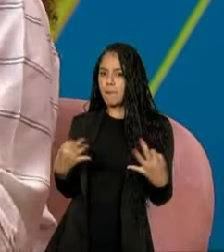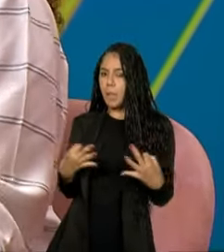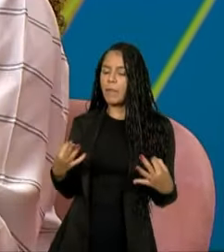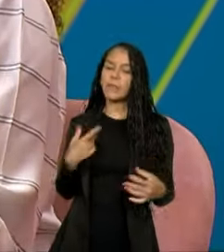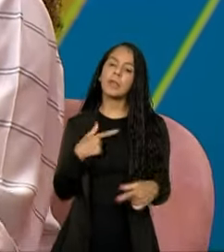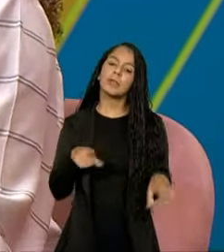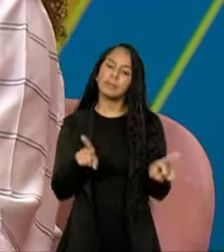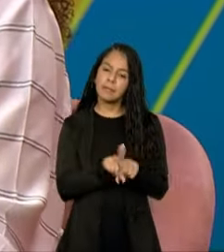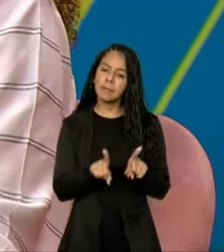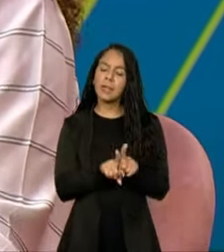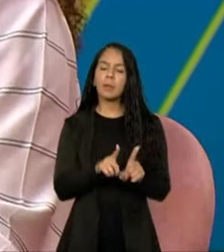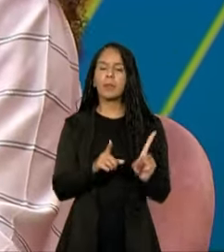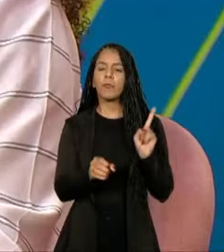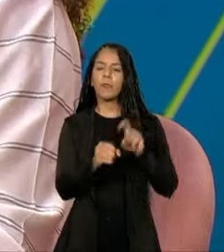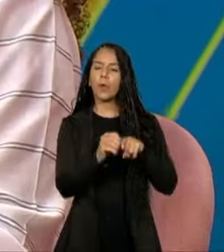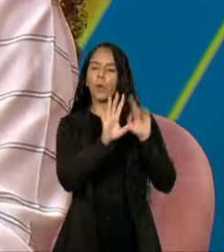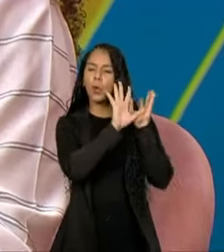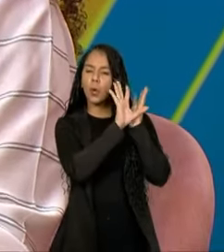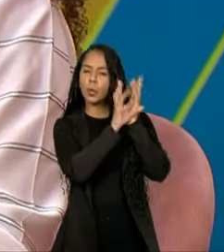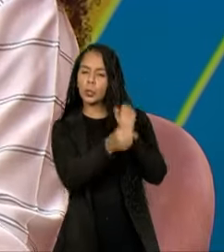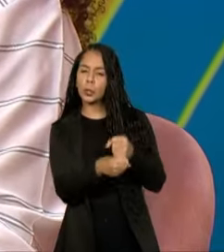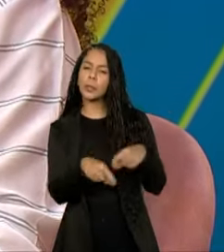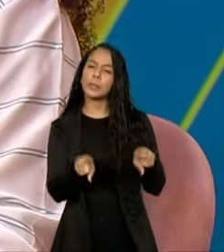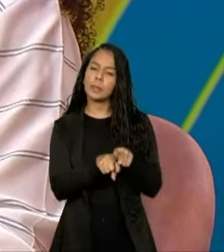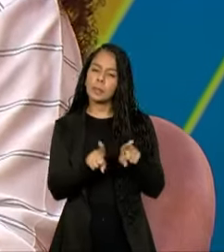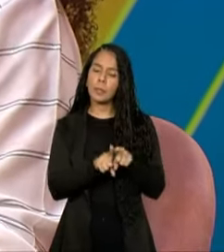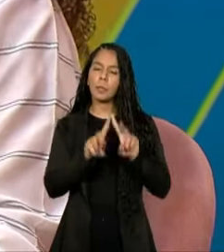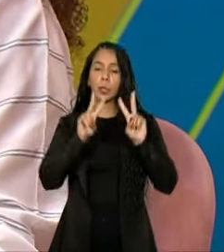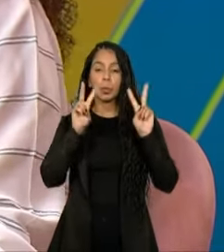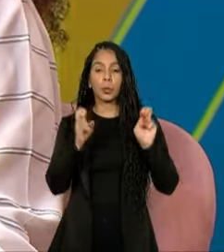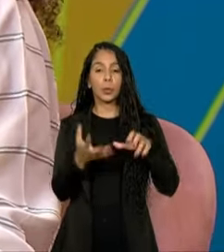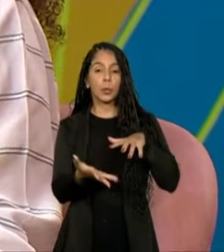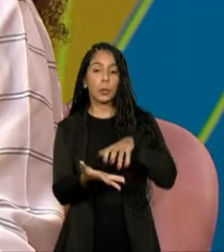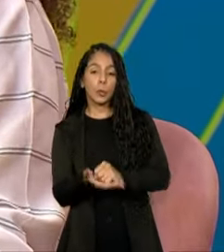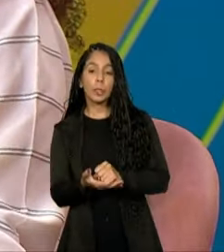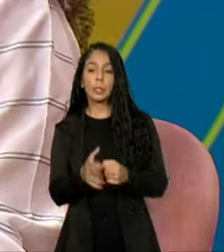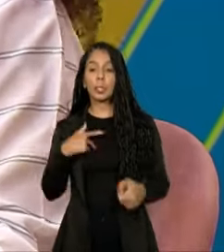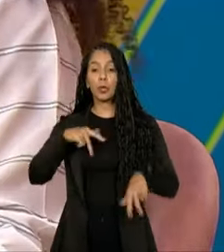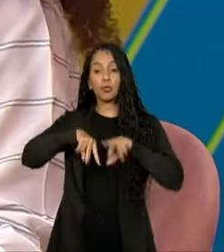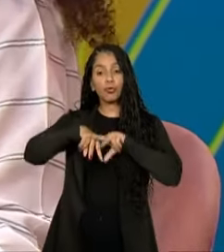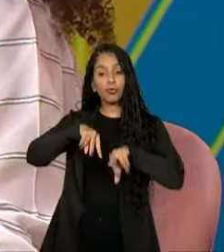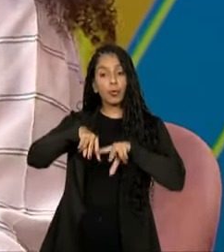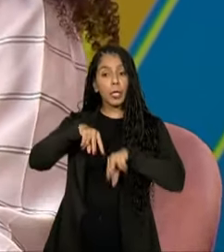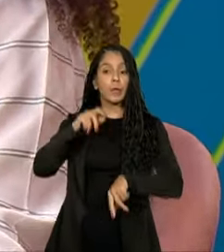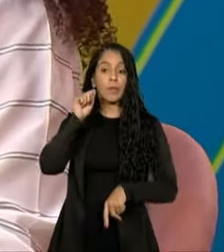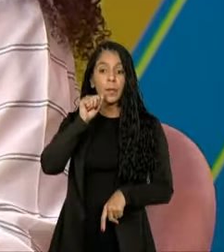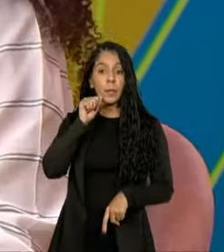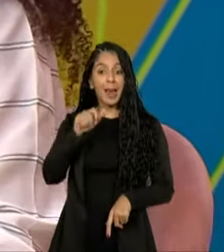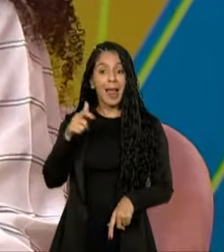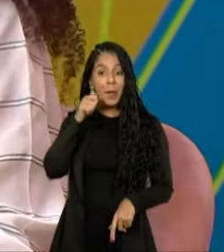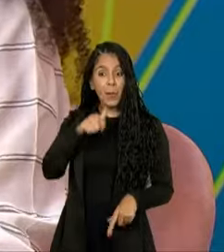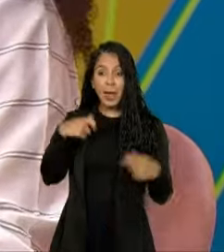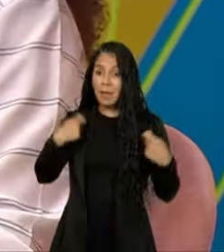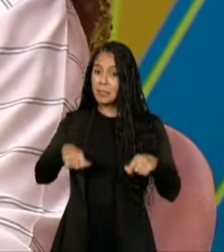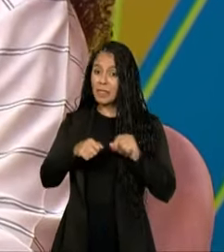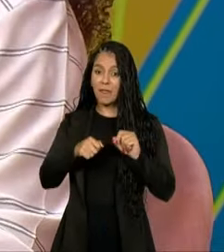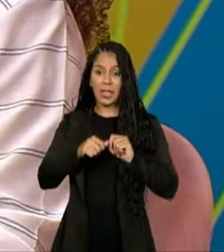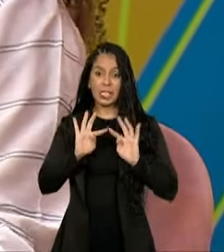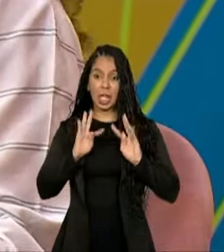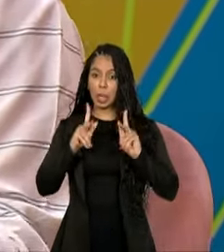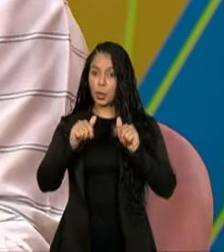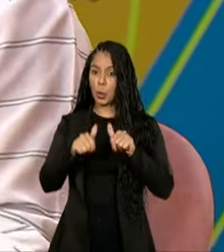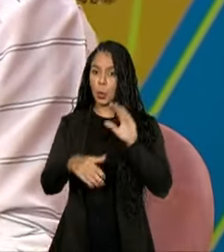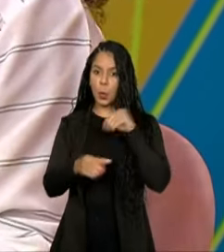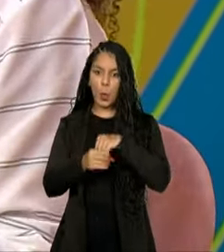voltando um pouco aí na história também, a nível de colonização, gênero feminino, a mulher ter que dar conta, né, da casa,